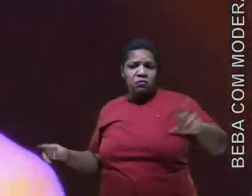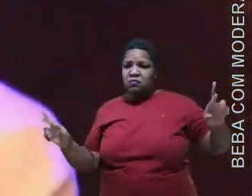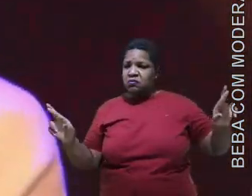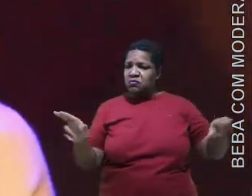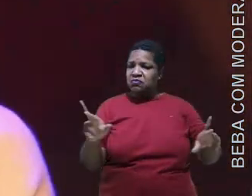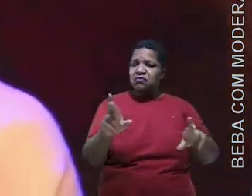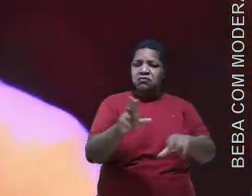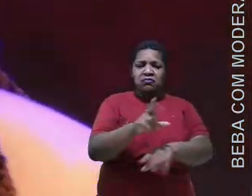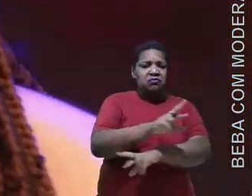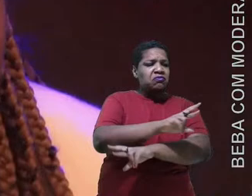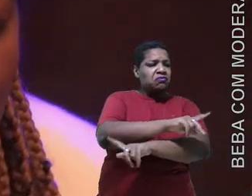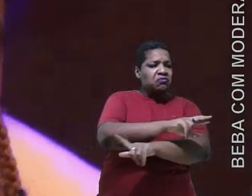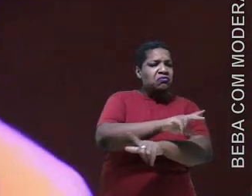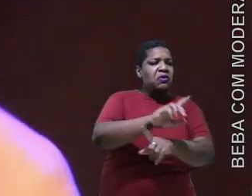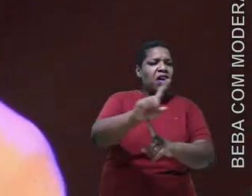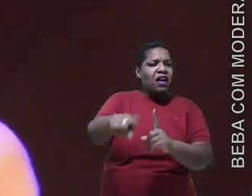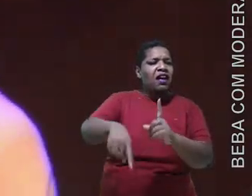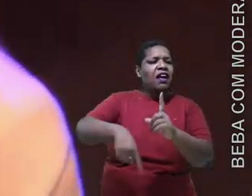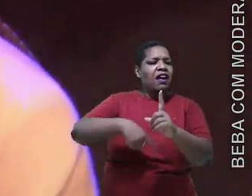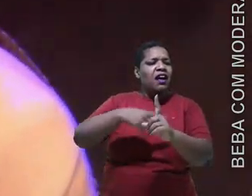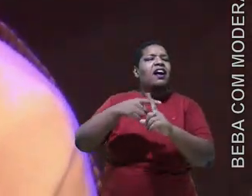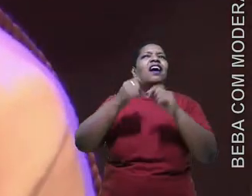E aí